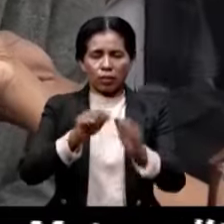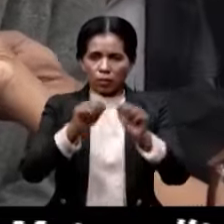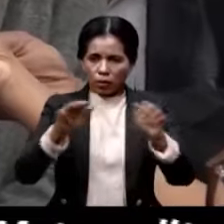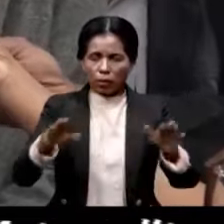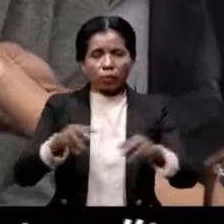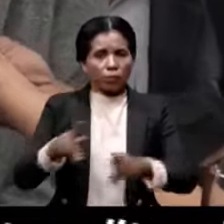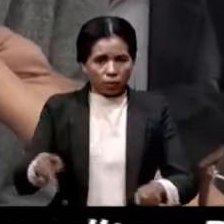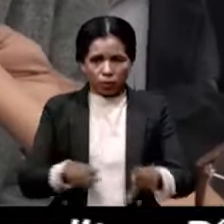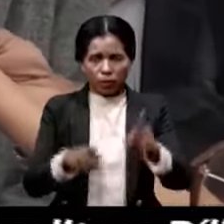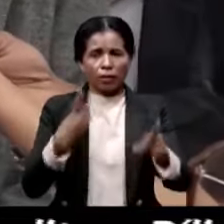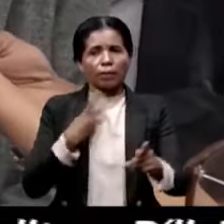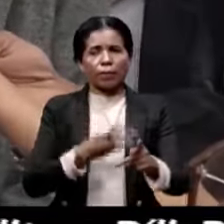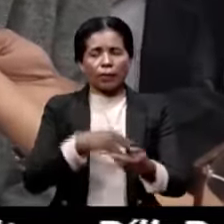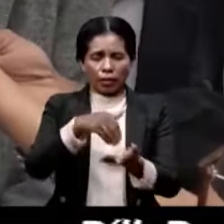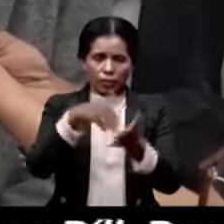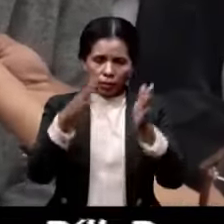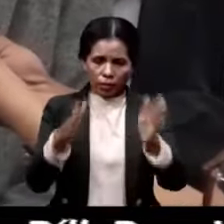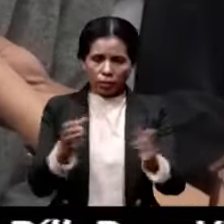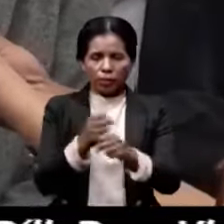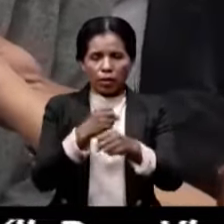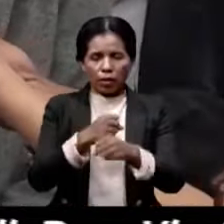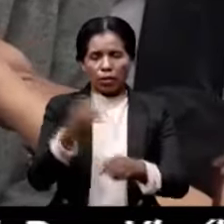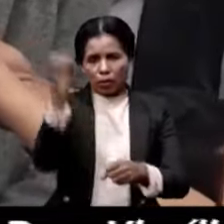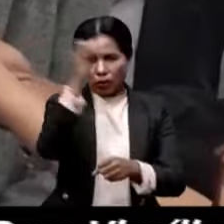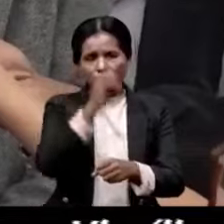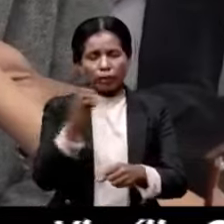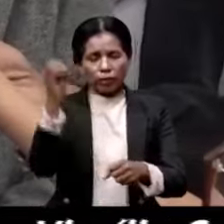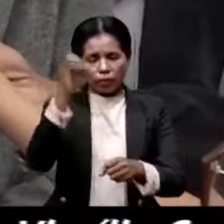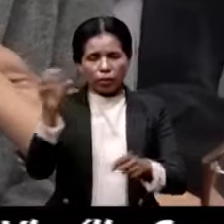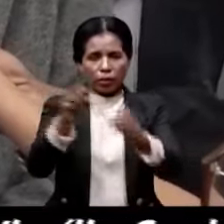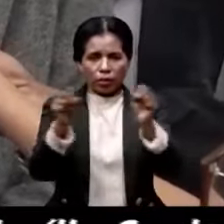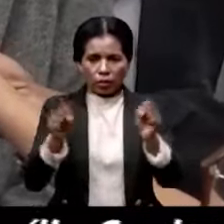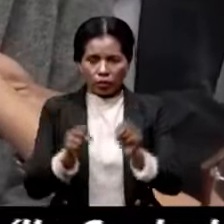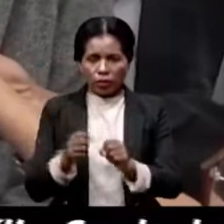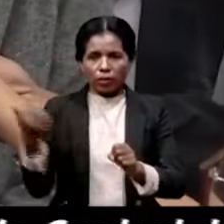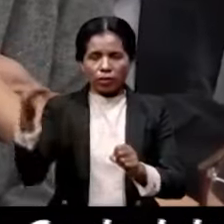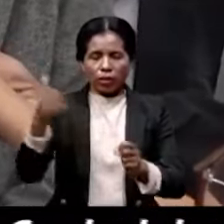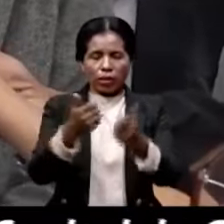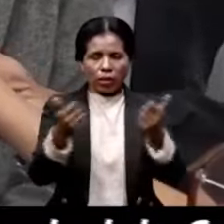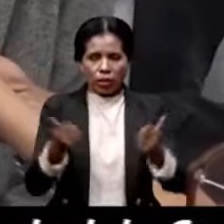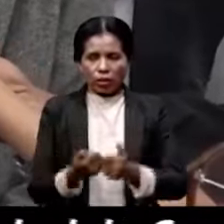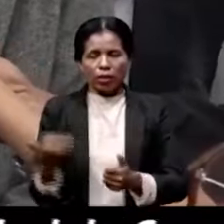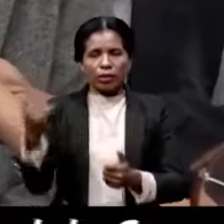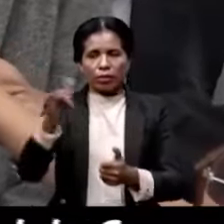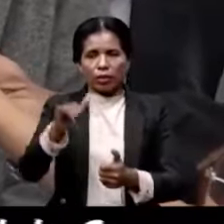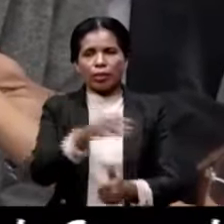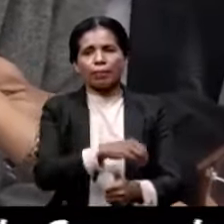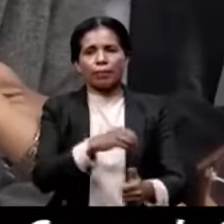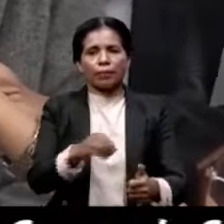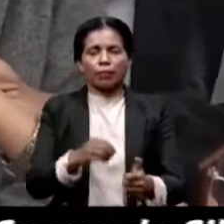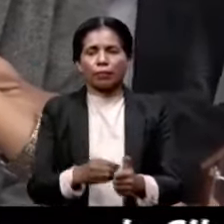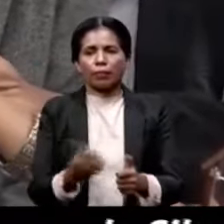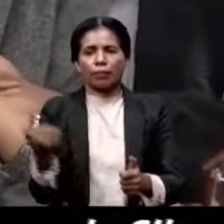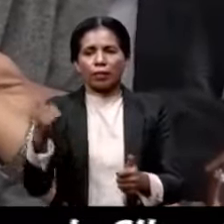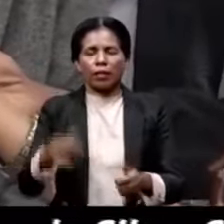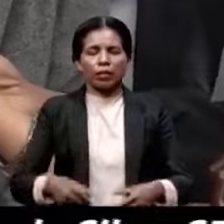Tune, a minha estudante, para o meu estágio e a parte de Suco Sira, Aldeia Sira, e será